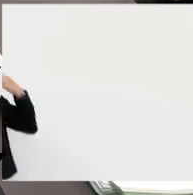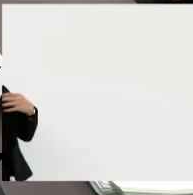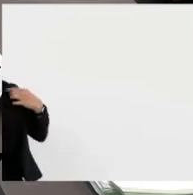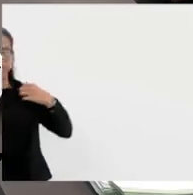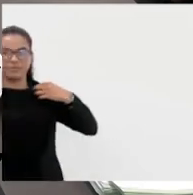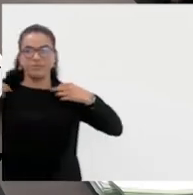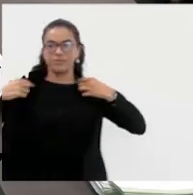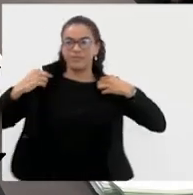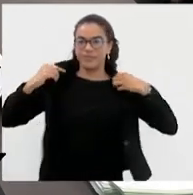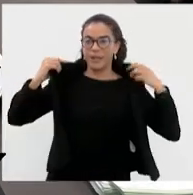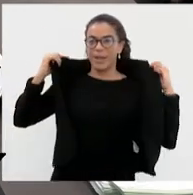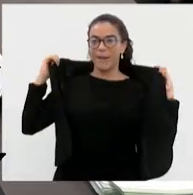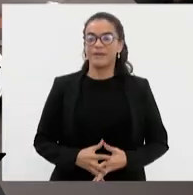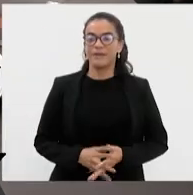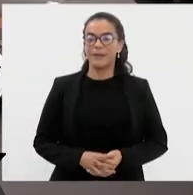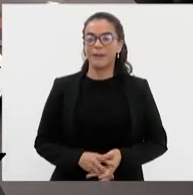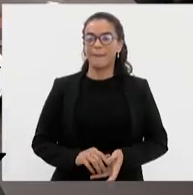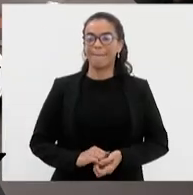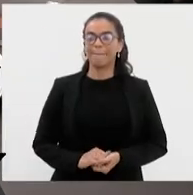gente.